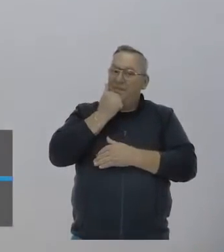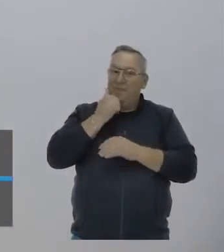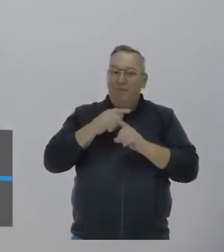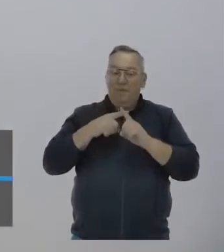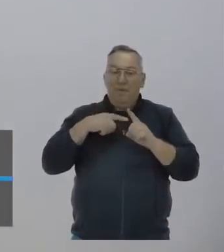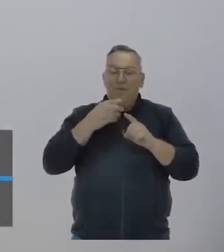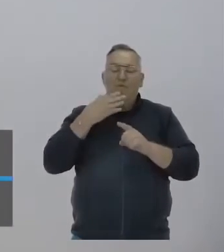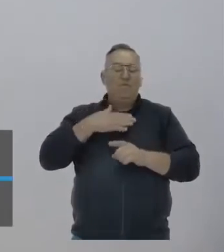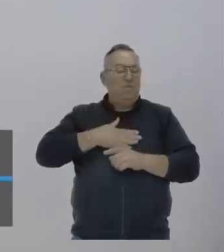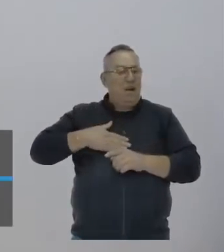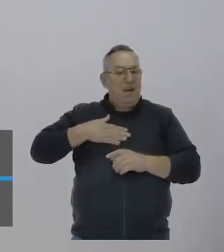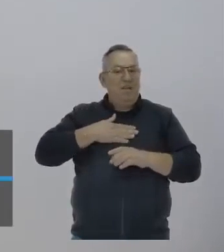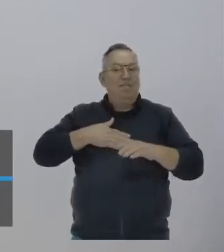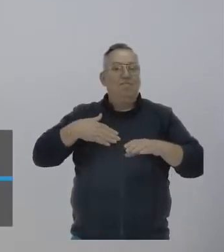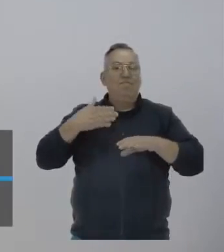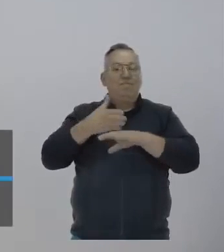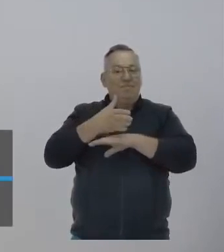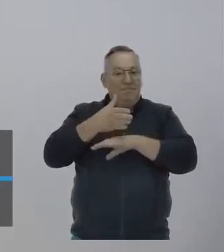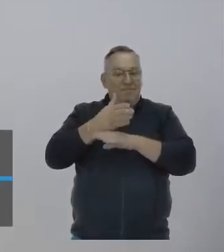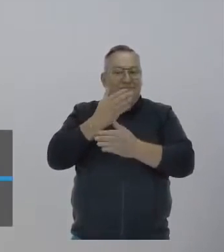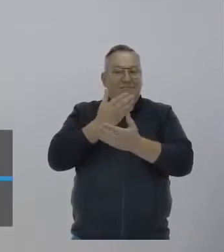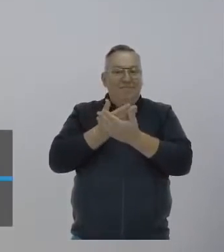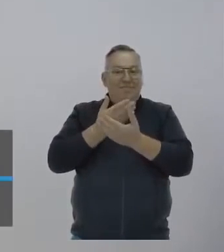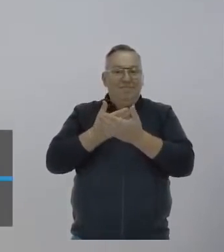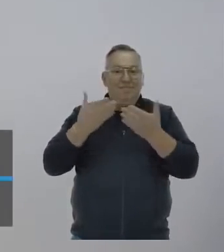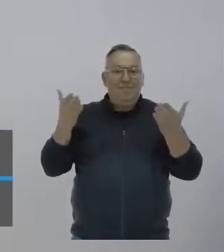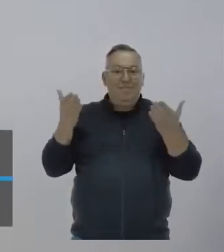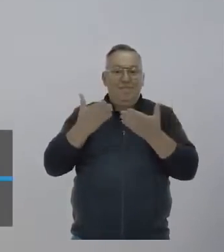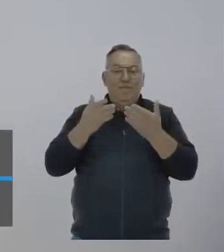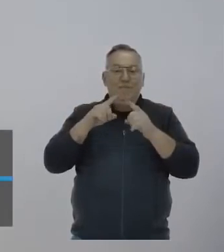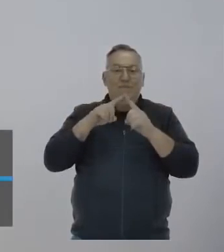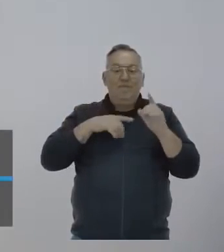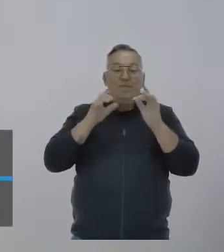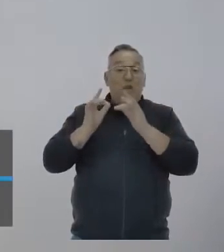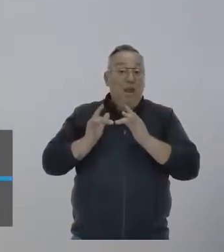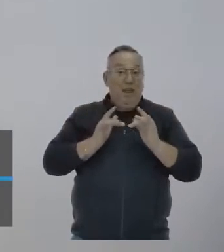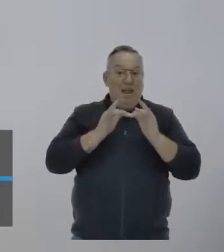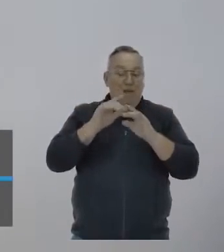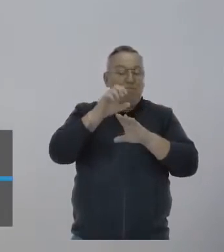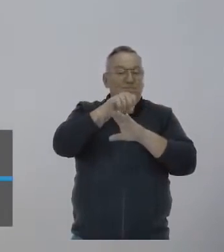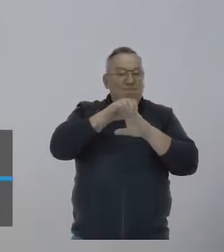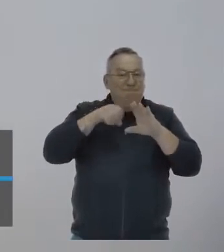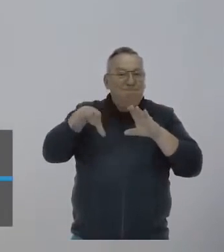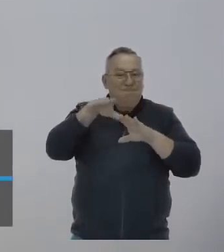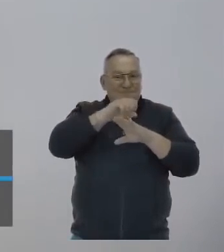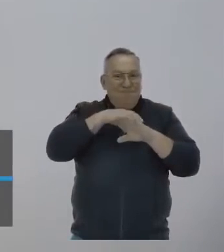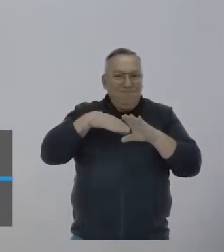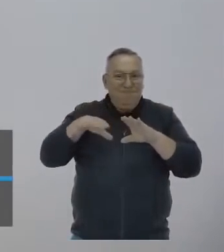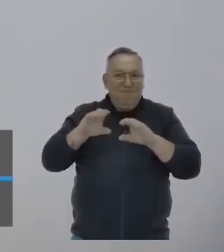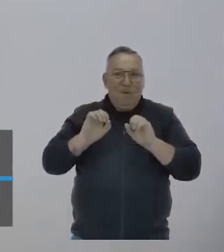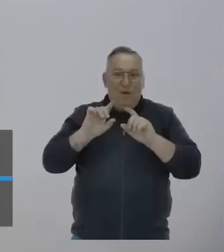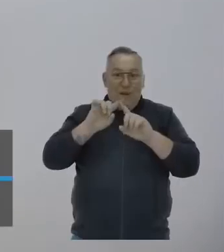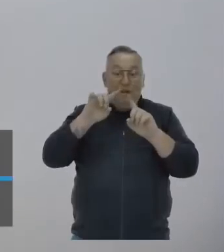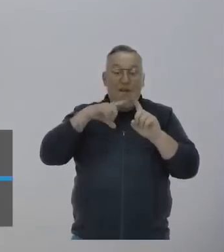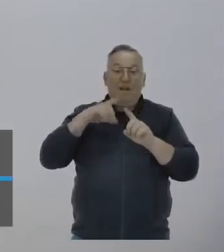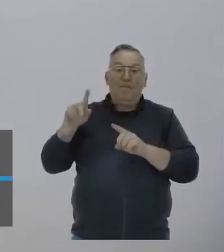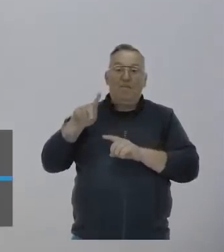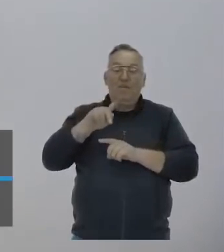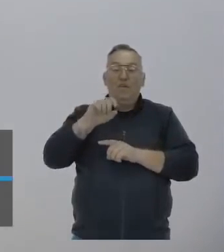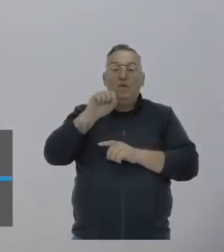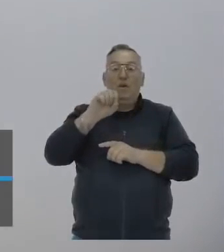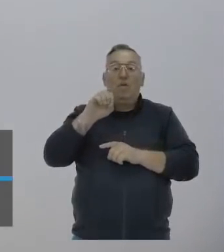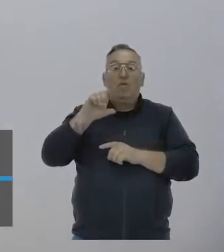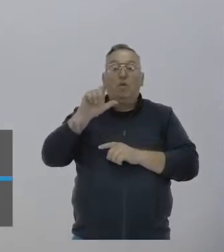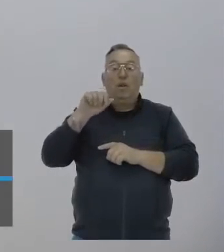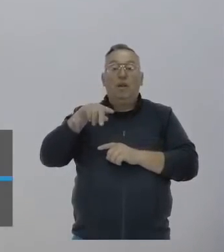prazer participar da aula e aprender com vocês hoje, né? Eu vou interagir com vocês. Deixem seu recadinho, eu conto aqui o professor Joel. E já tem aqui a professora